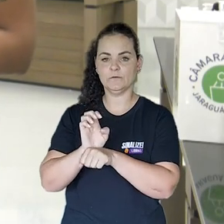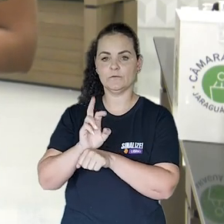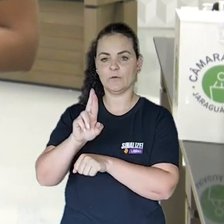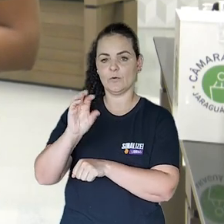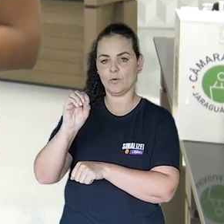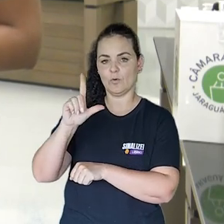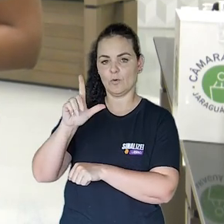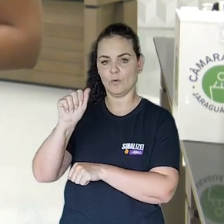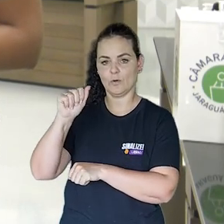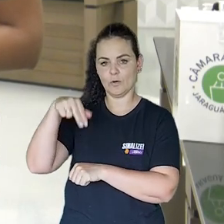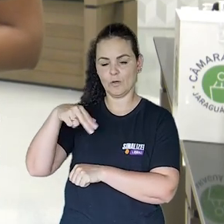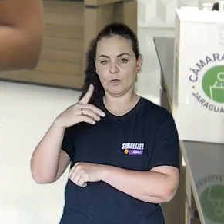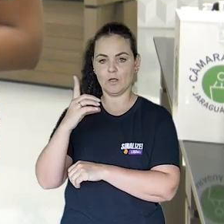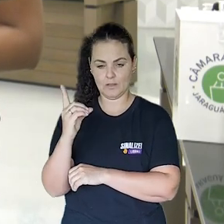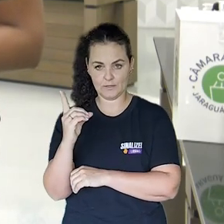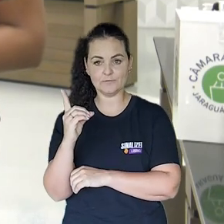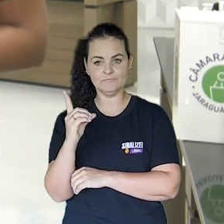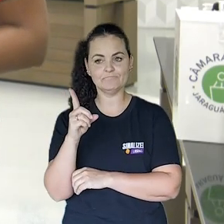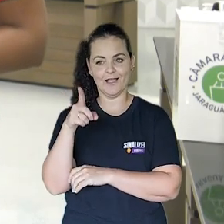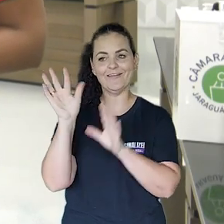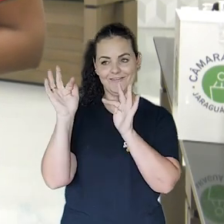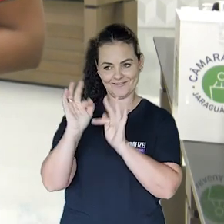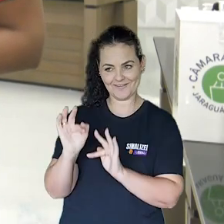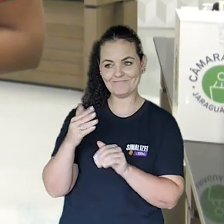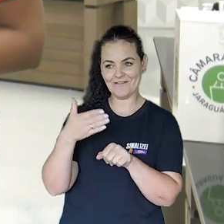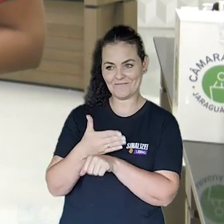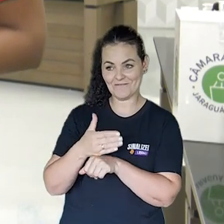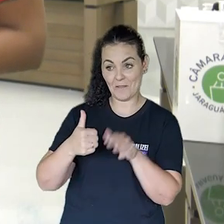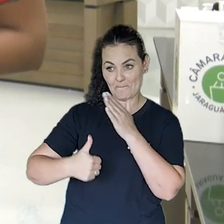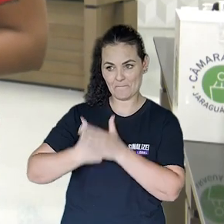vez, Euclides da Cunha,